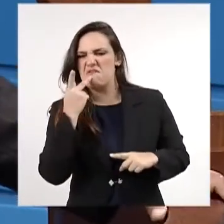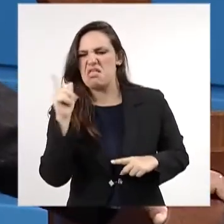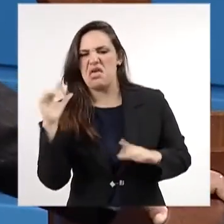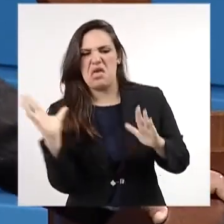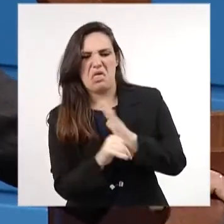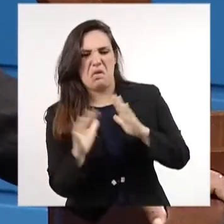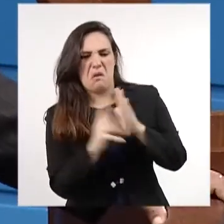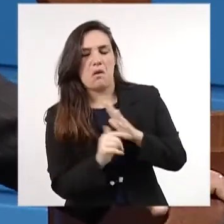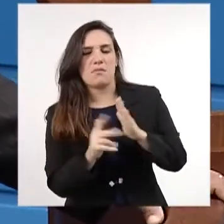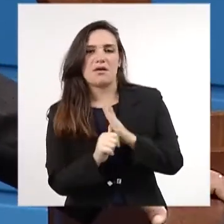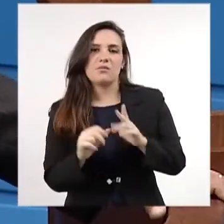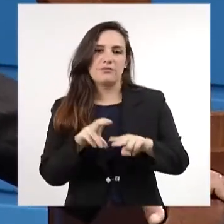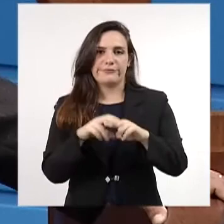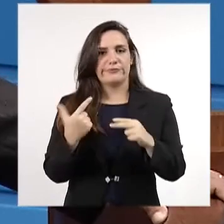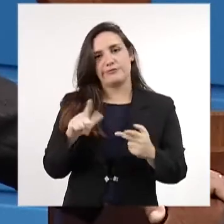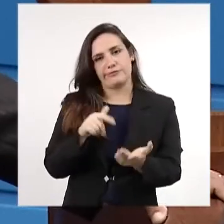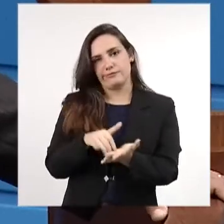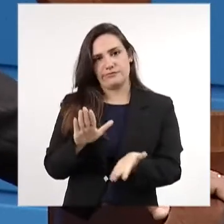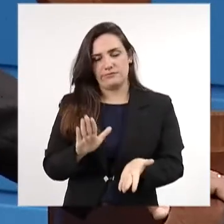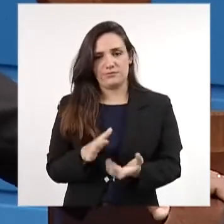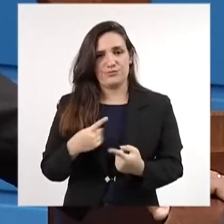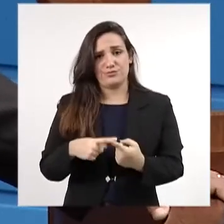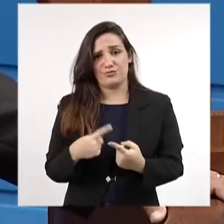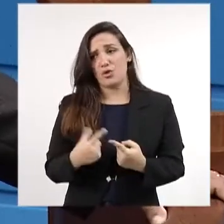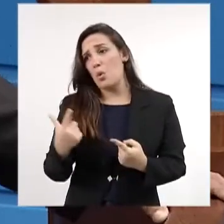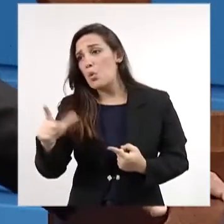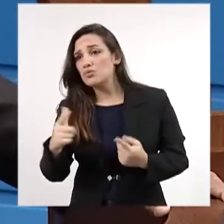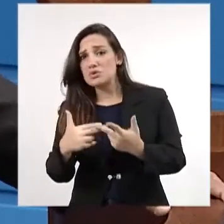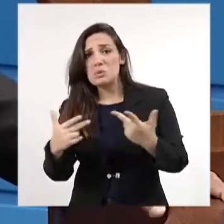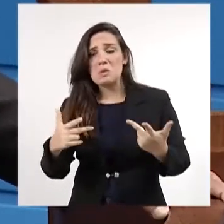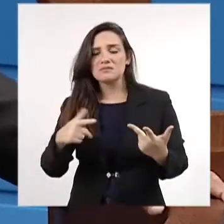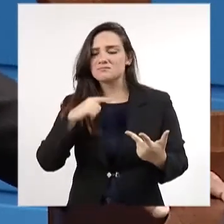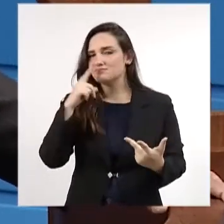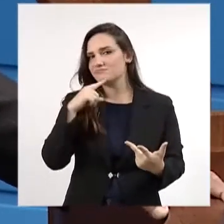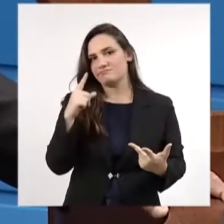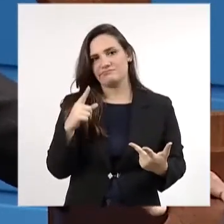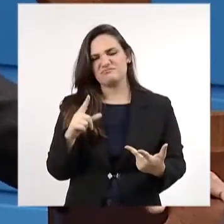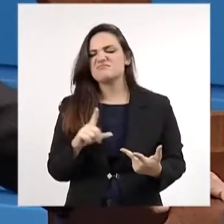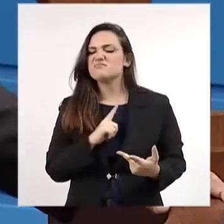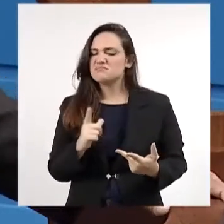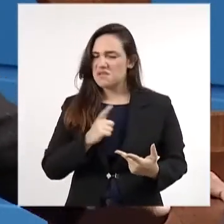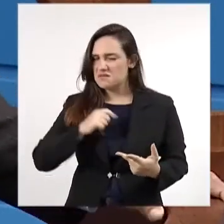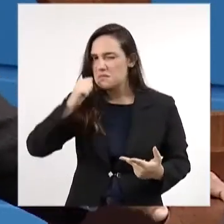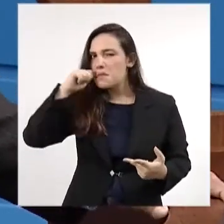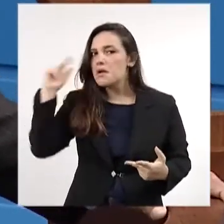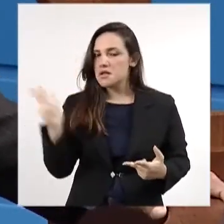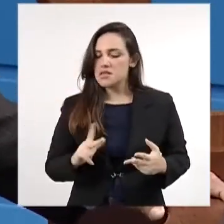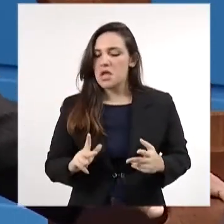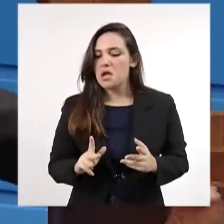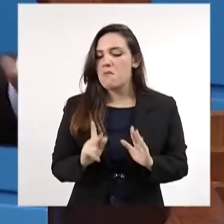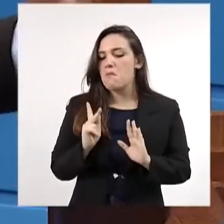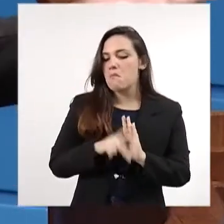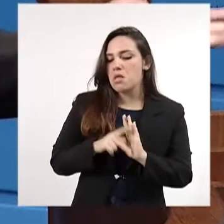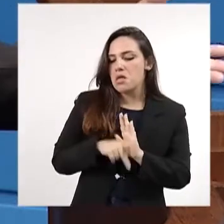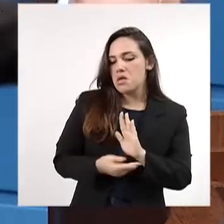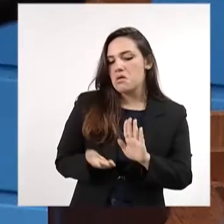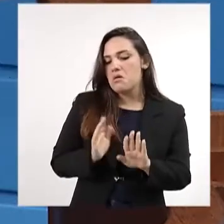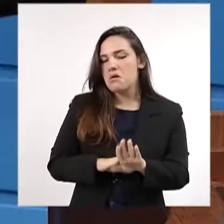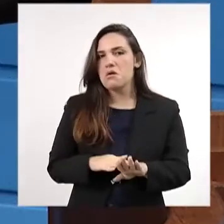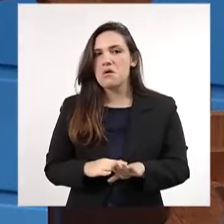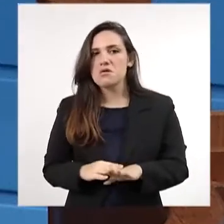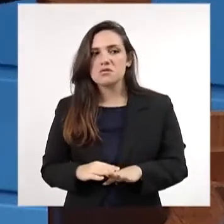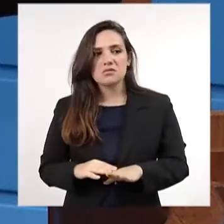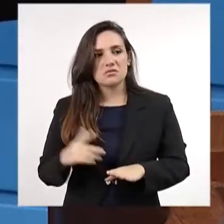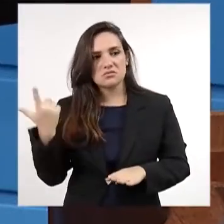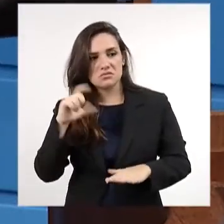como ladrão, que eles não conseguiriam afastar a Dilma, dar o golpe e estabelecer um regime praticamente que militar que está hoje. Ontem mesmo